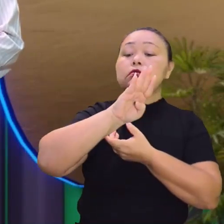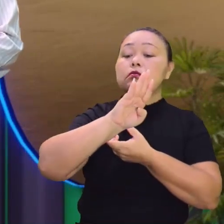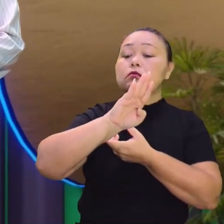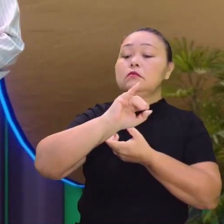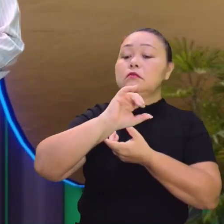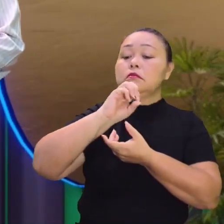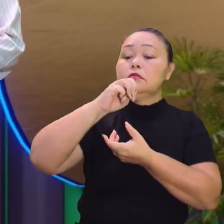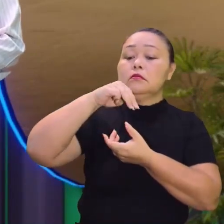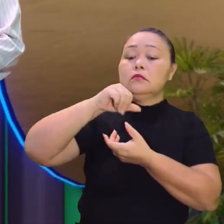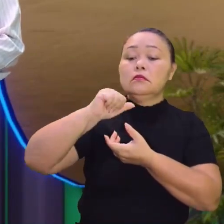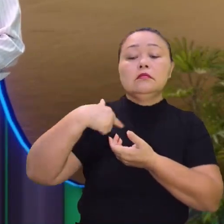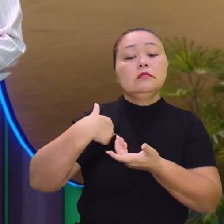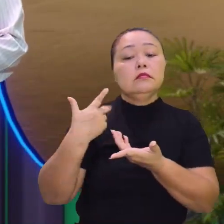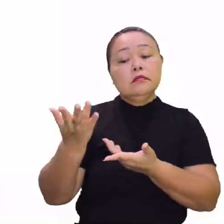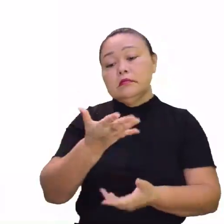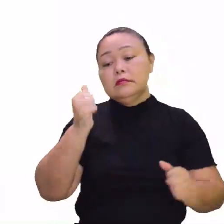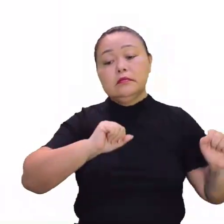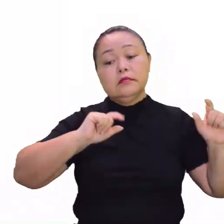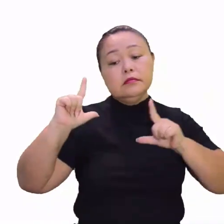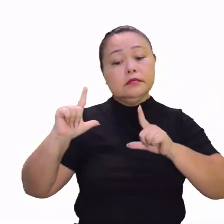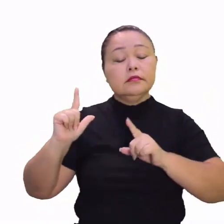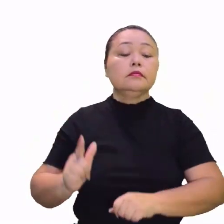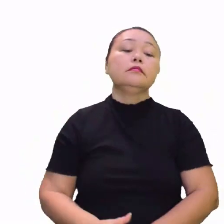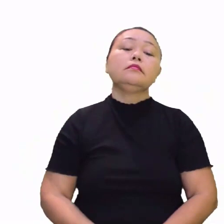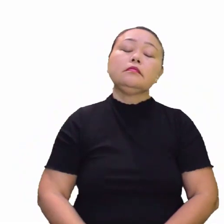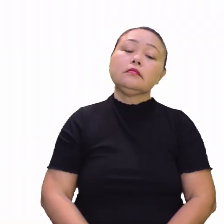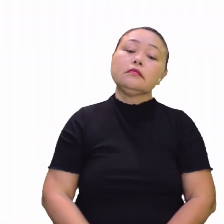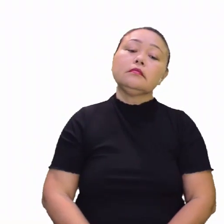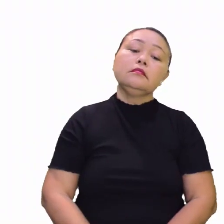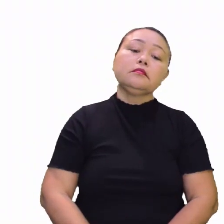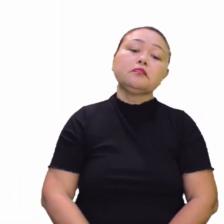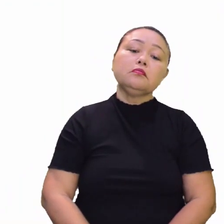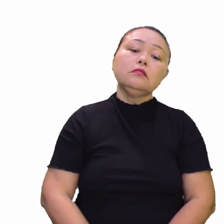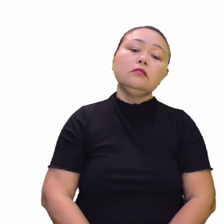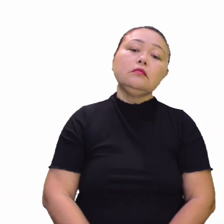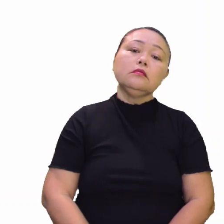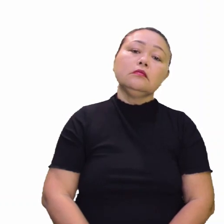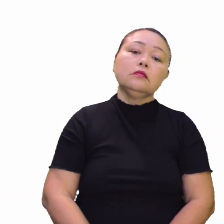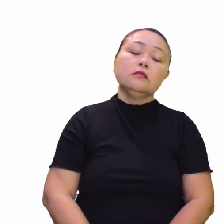Brasil, professor Jorge. Beleza. Vamos lá no quadro, por favor, diretor.